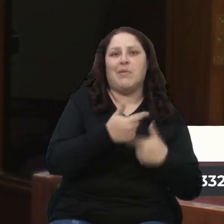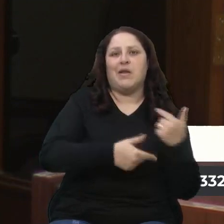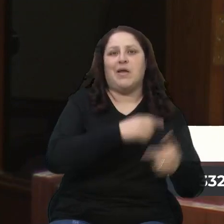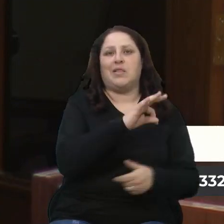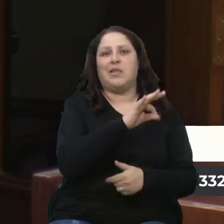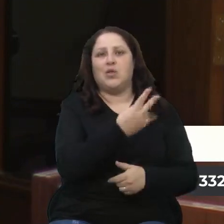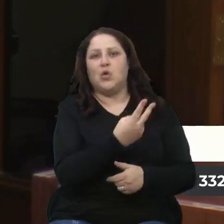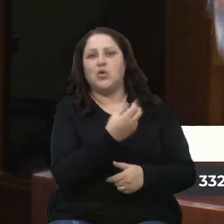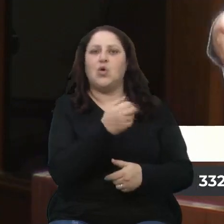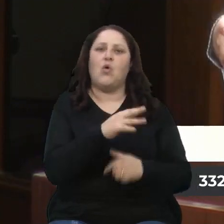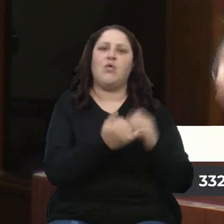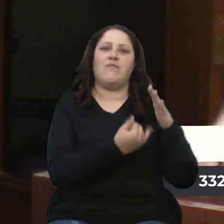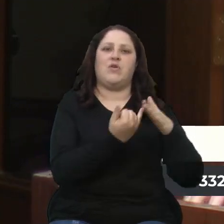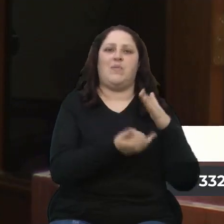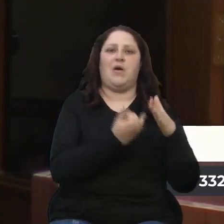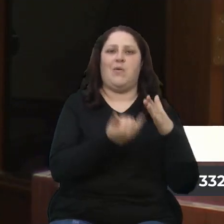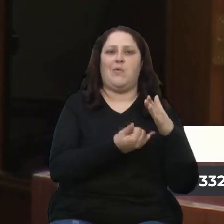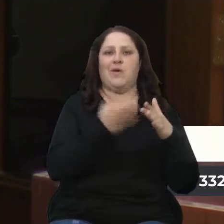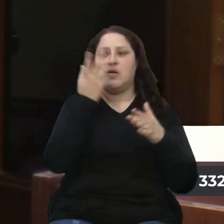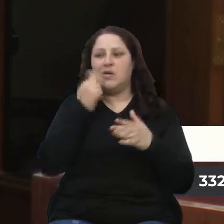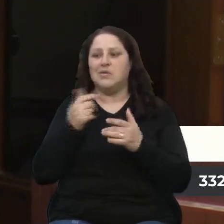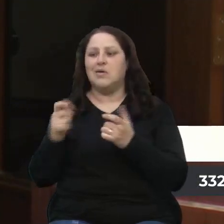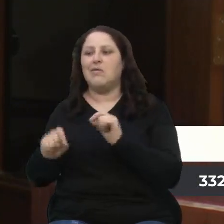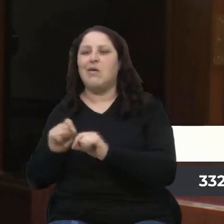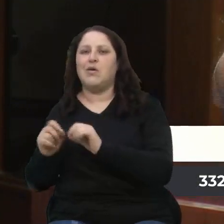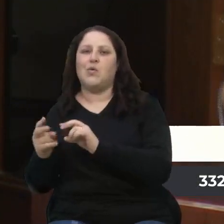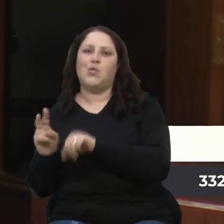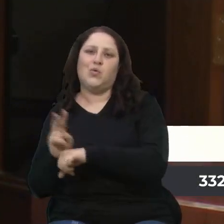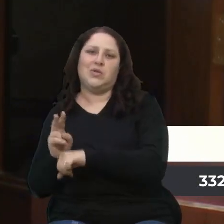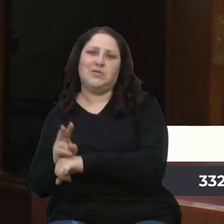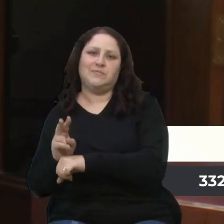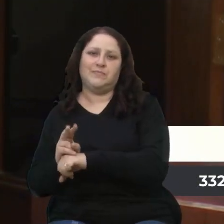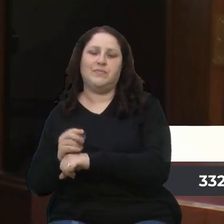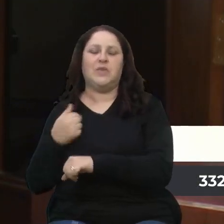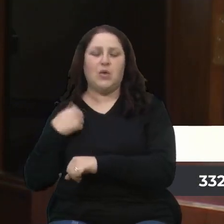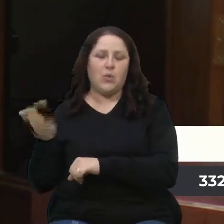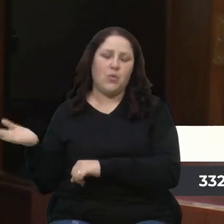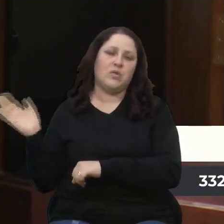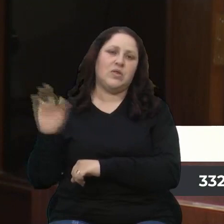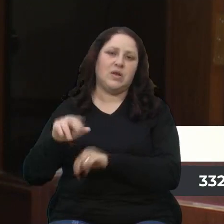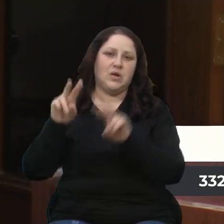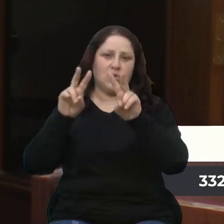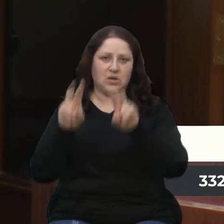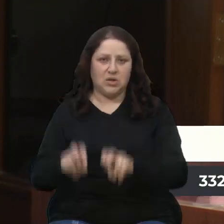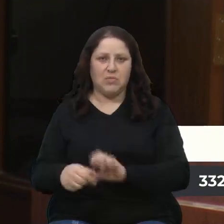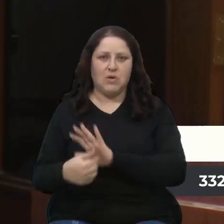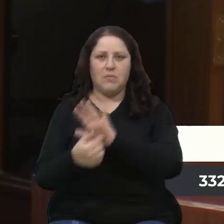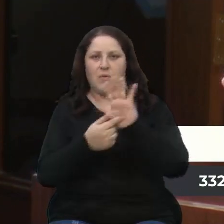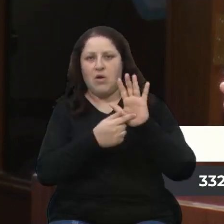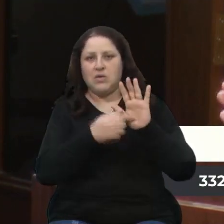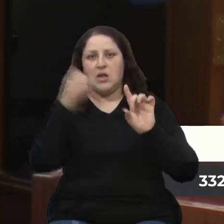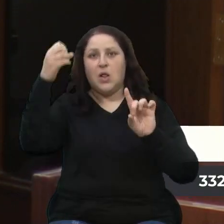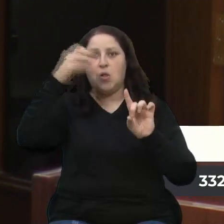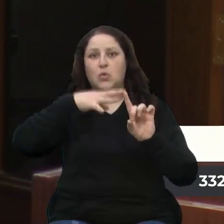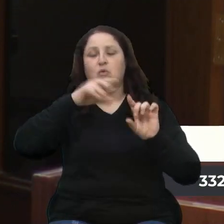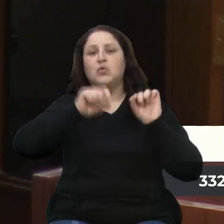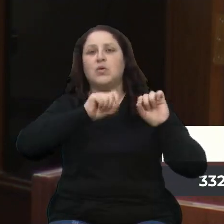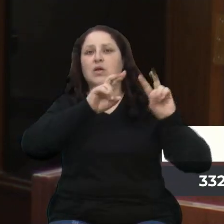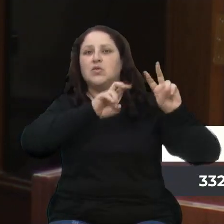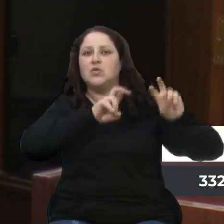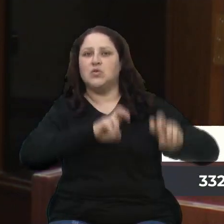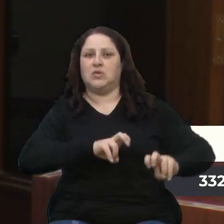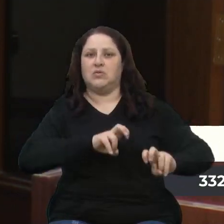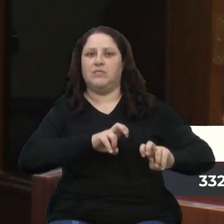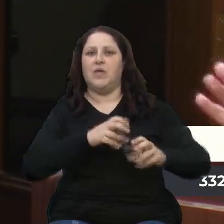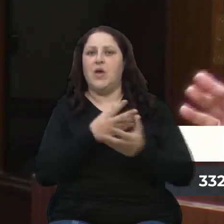informalidade. Então, eu trago esse tema para explicar, para trazer luz, né, a essa discussão de muitas pessoas que não leram o